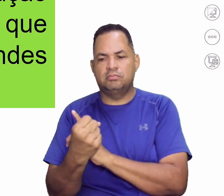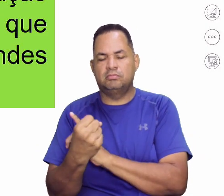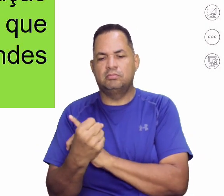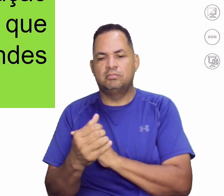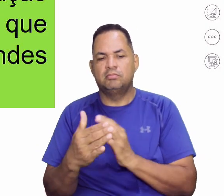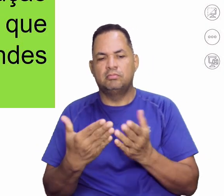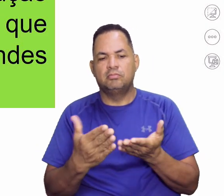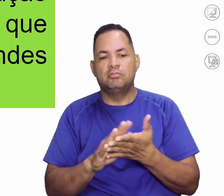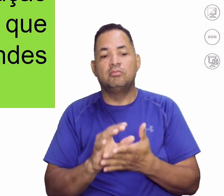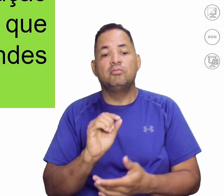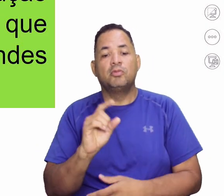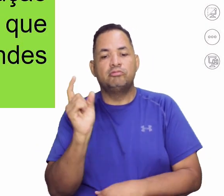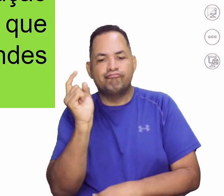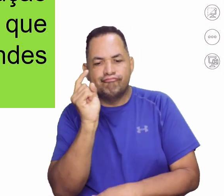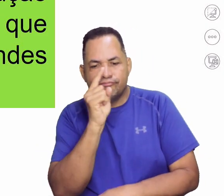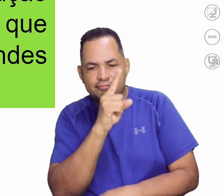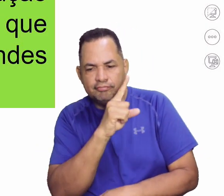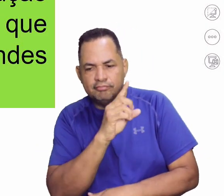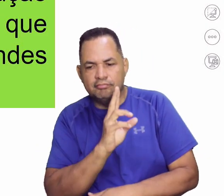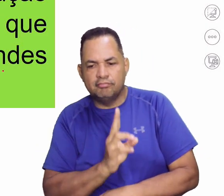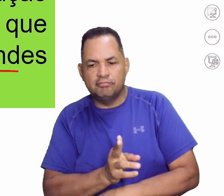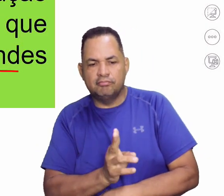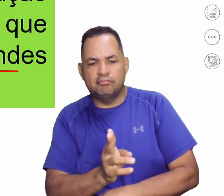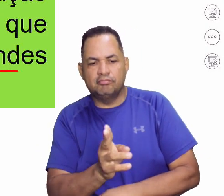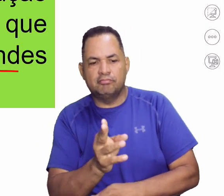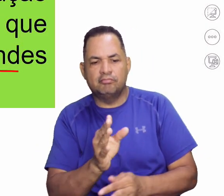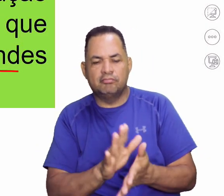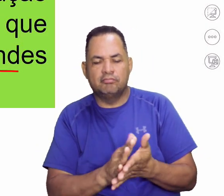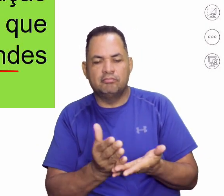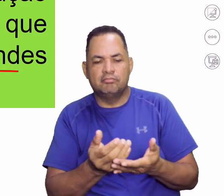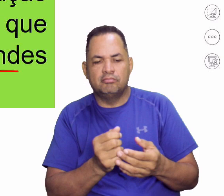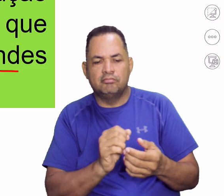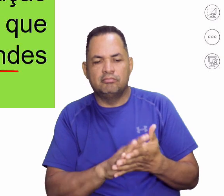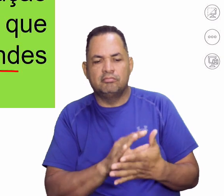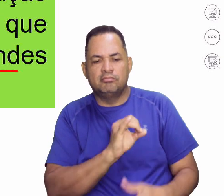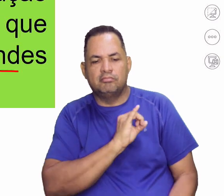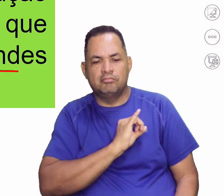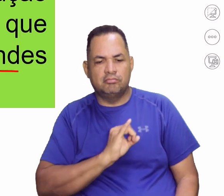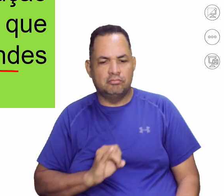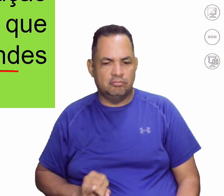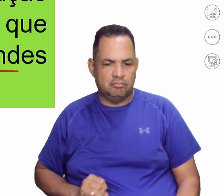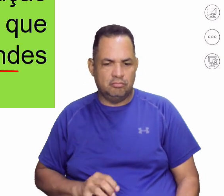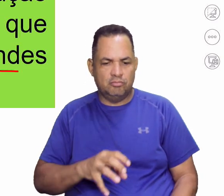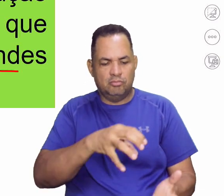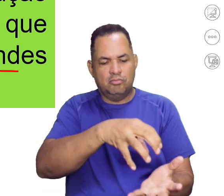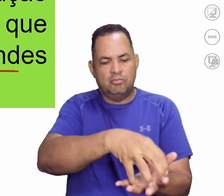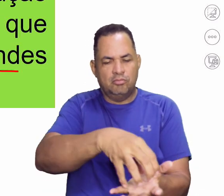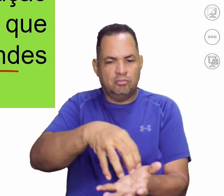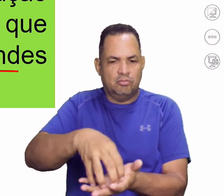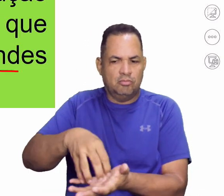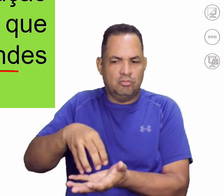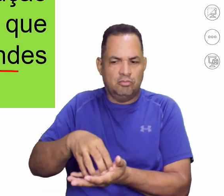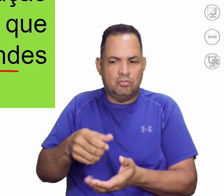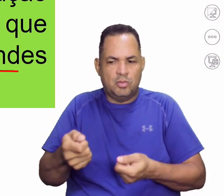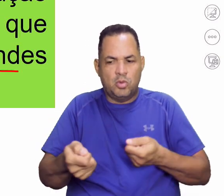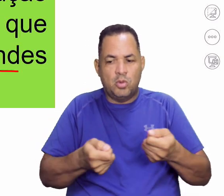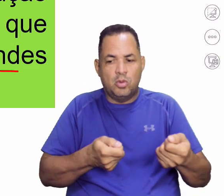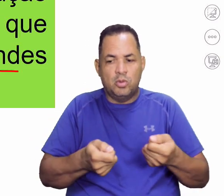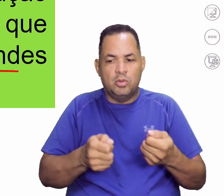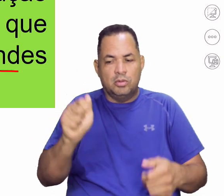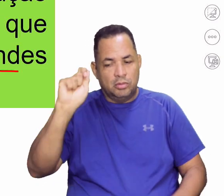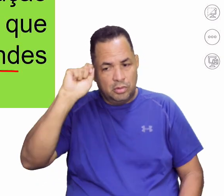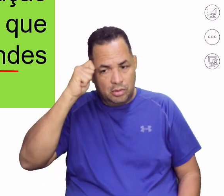sociedades, o que dificultou a manutenção de grandes impérios coloniais. Por